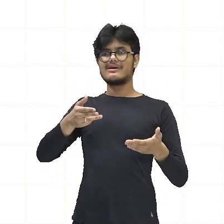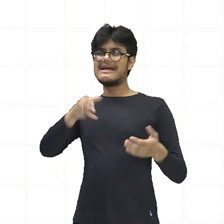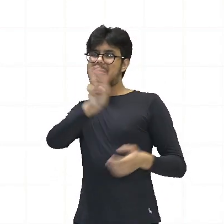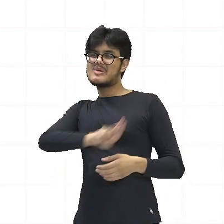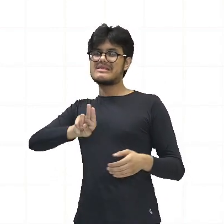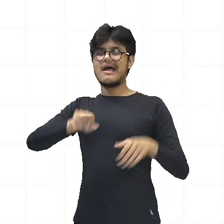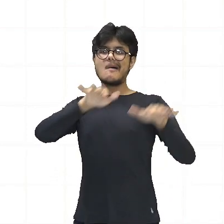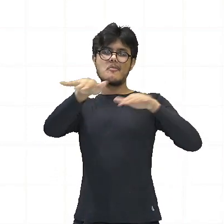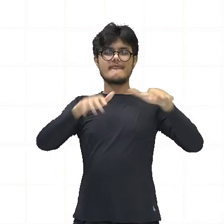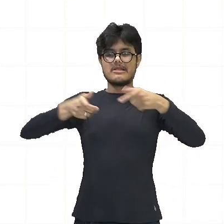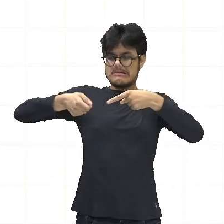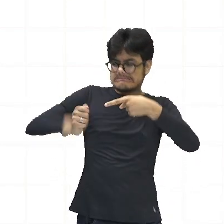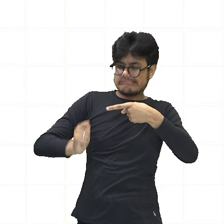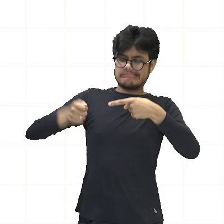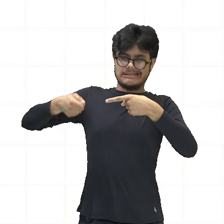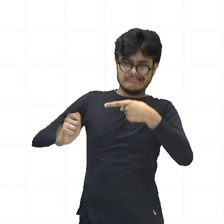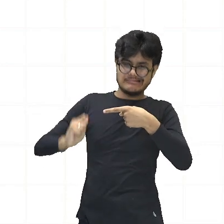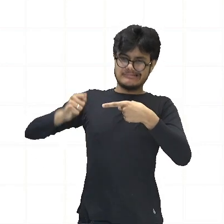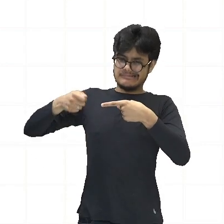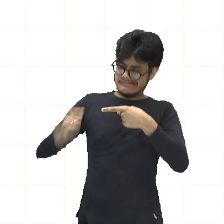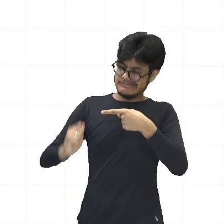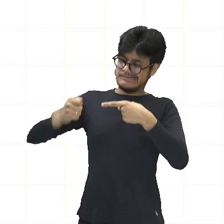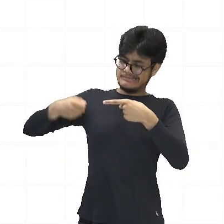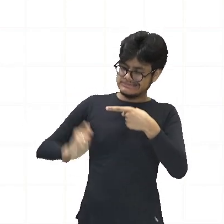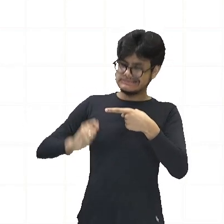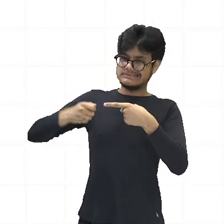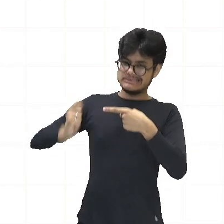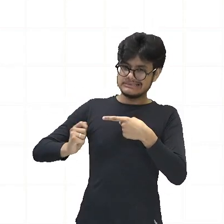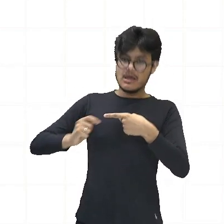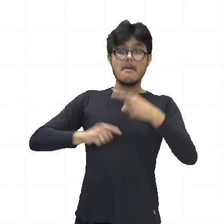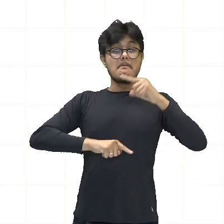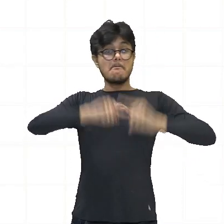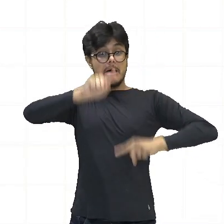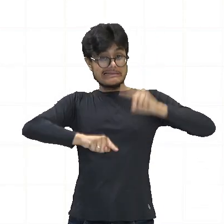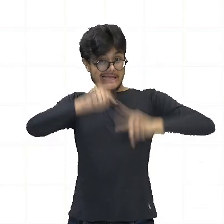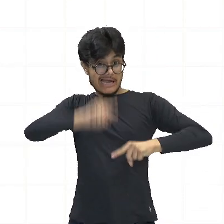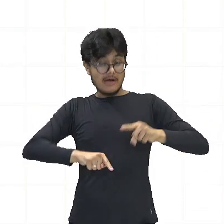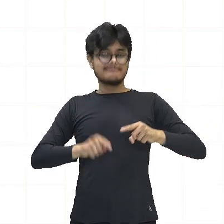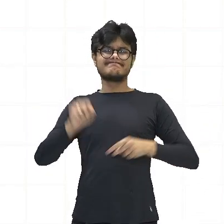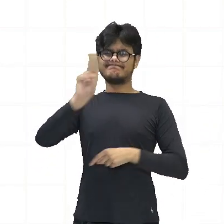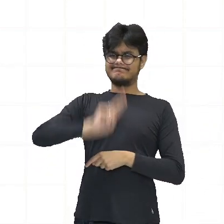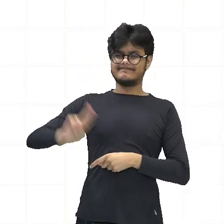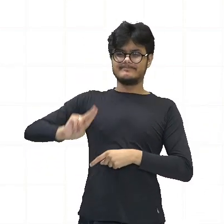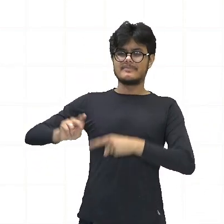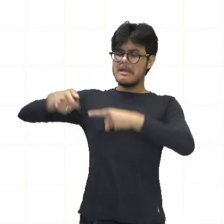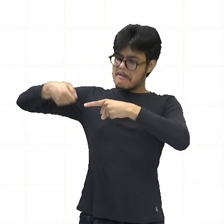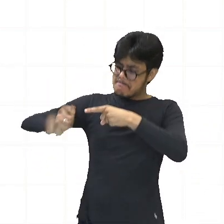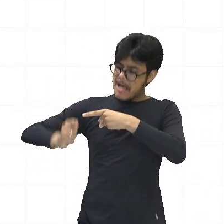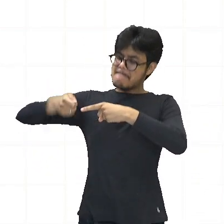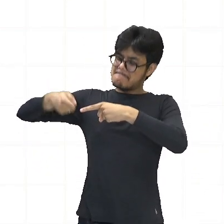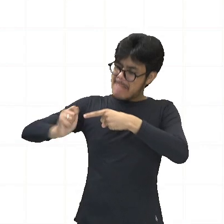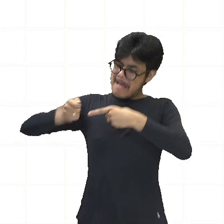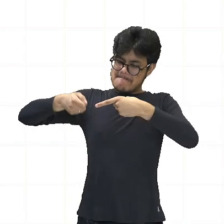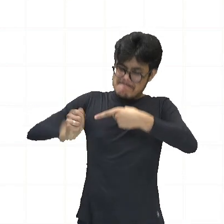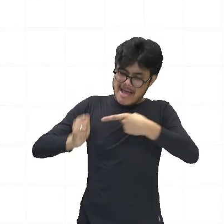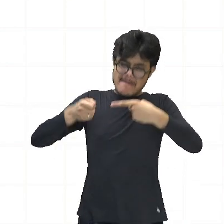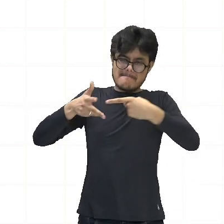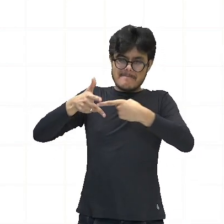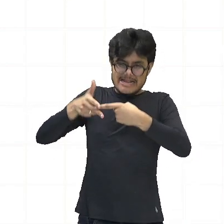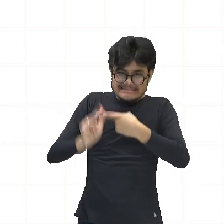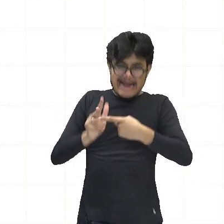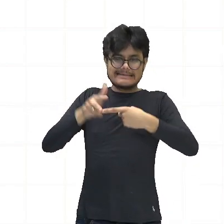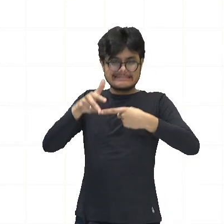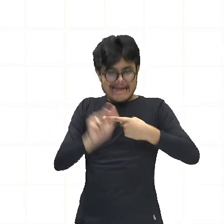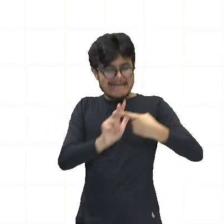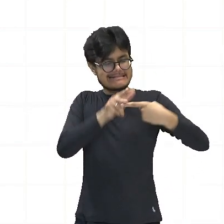a produção de uma determinada mercadoria, né, utilizava-se diversos trabalhadores aí.